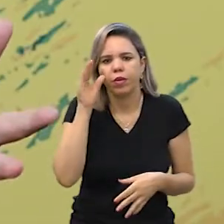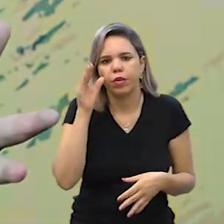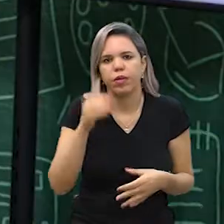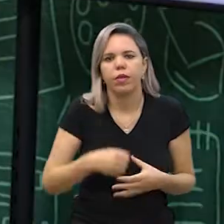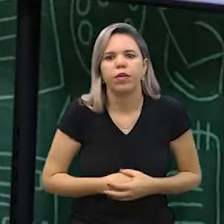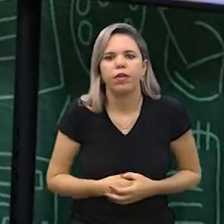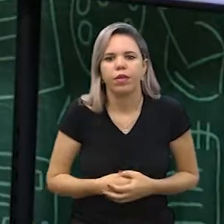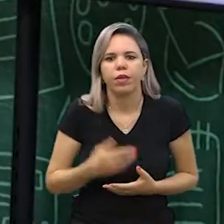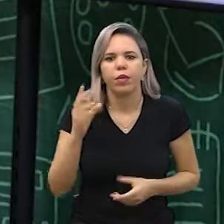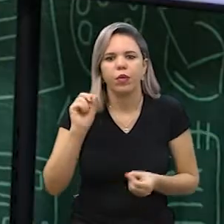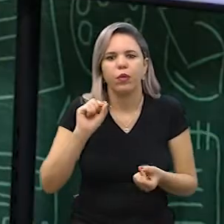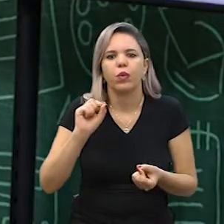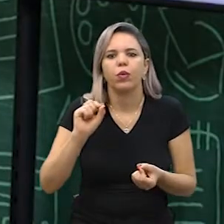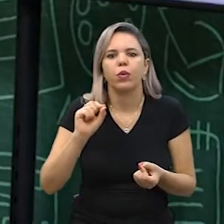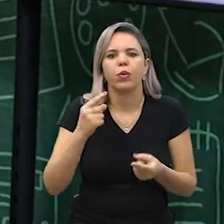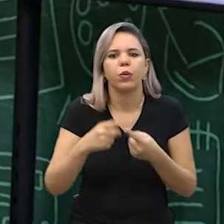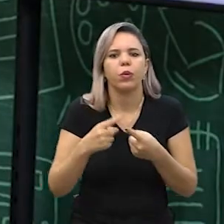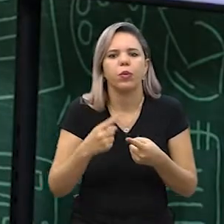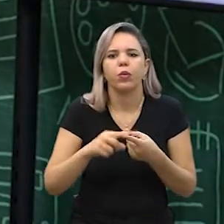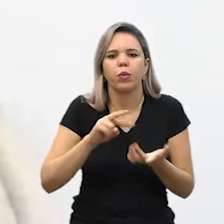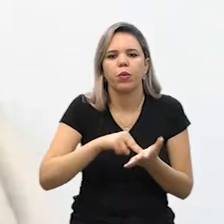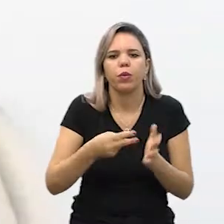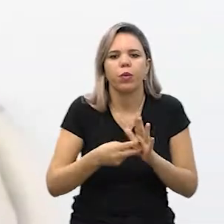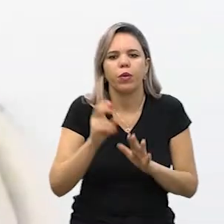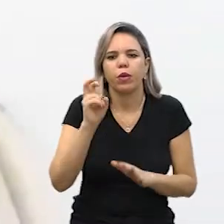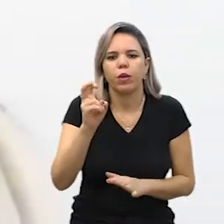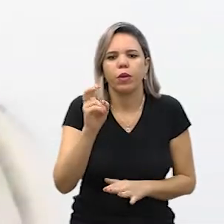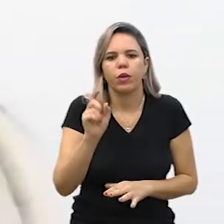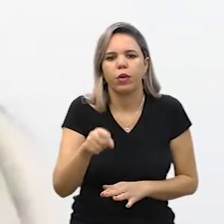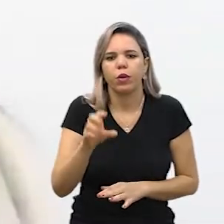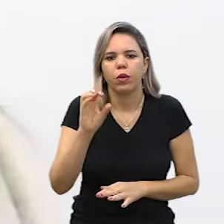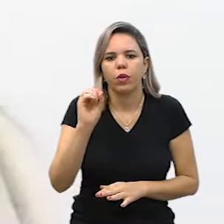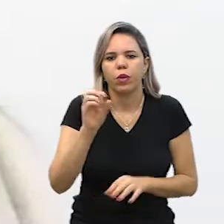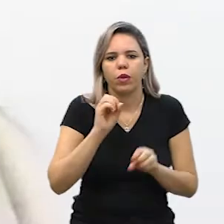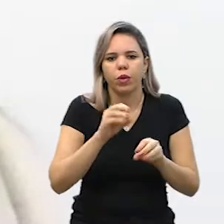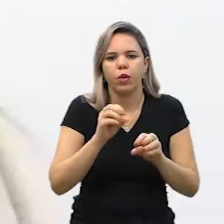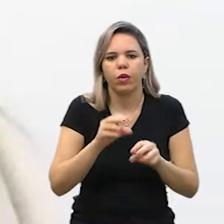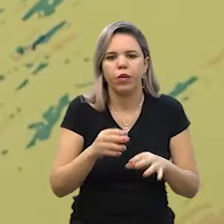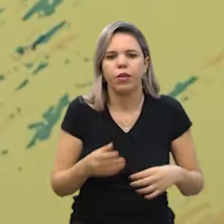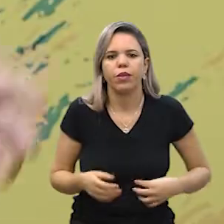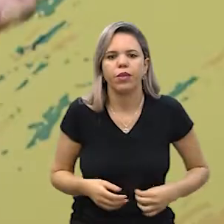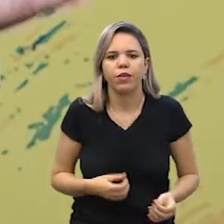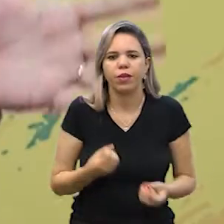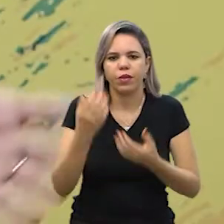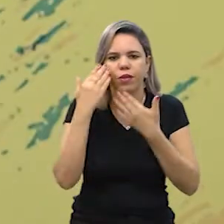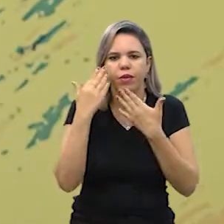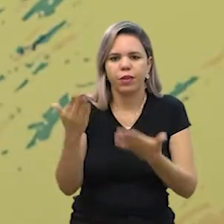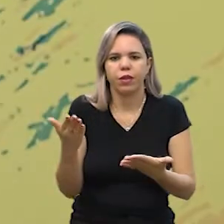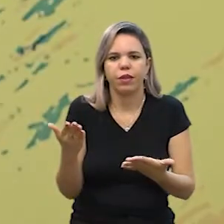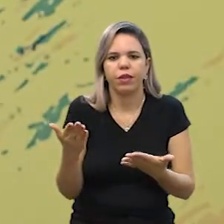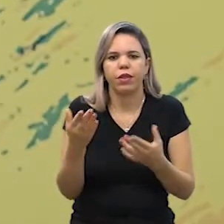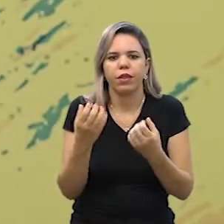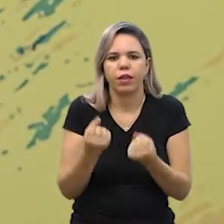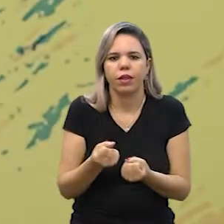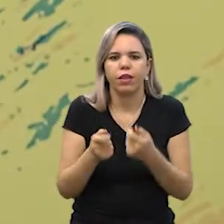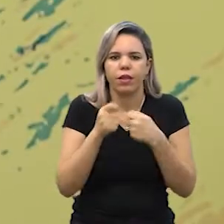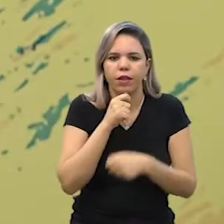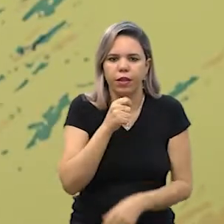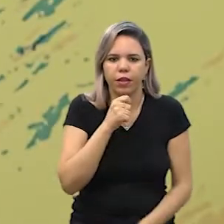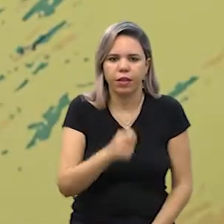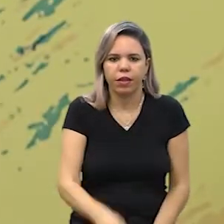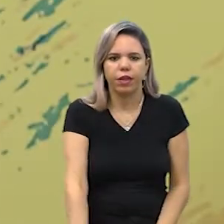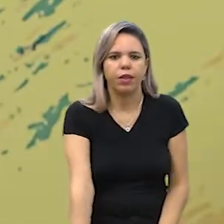né, Viviane, para saber o que significa exatamente a Educação 5.0. Muito obrigado por atender a nossa